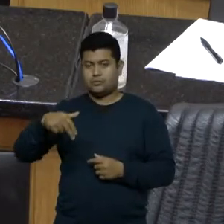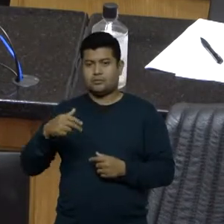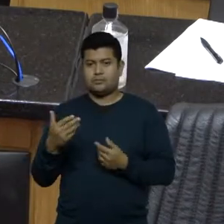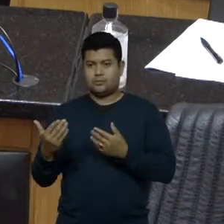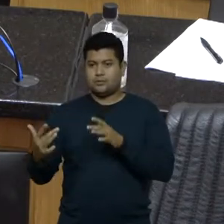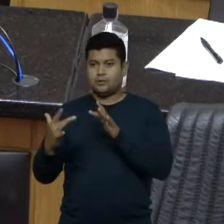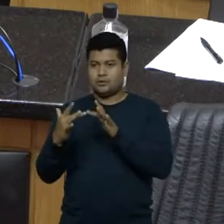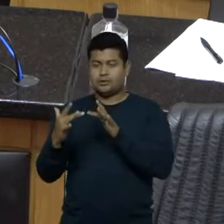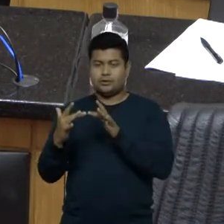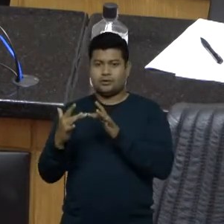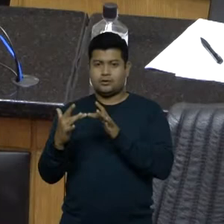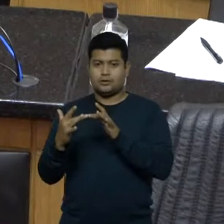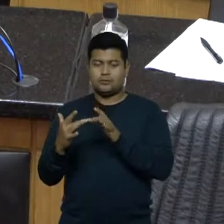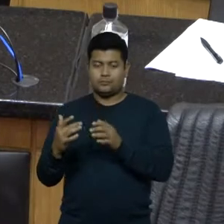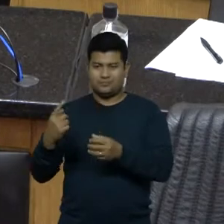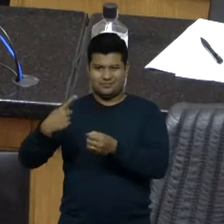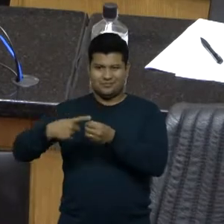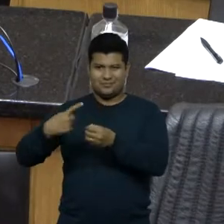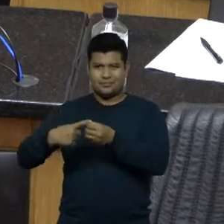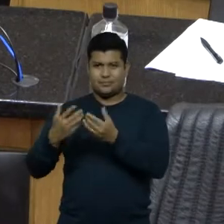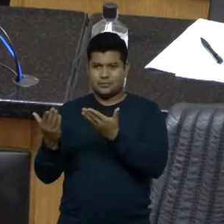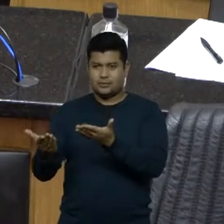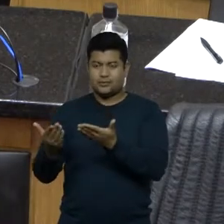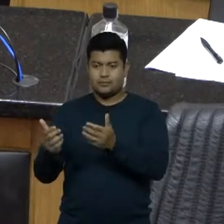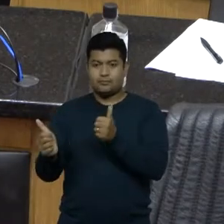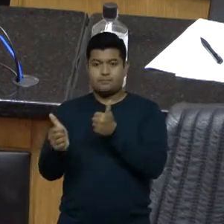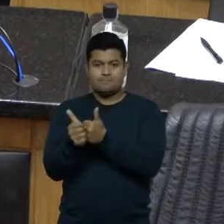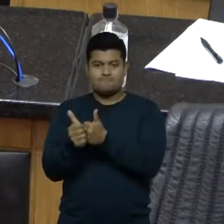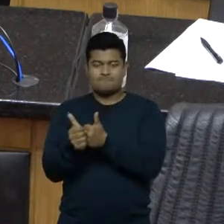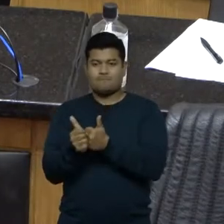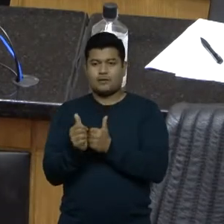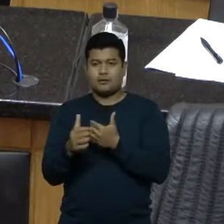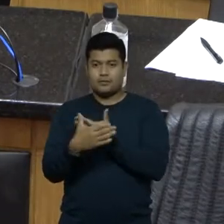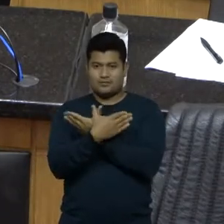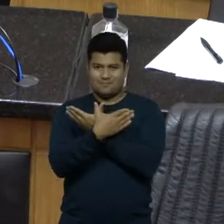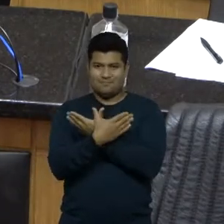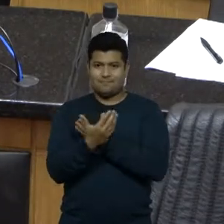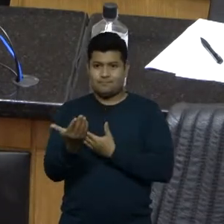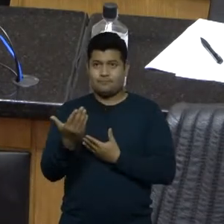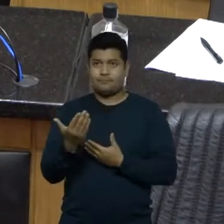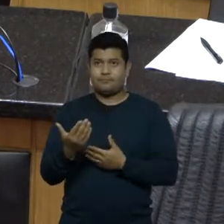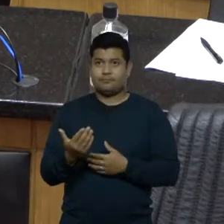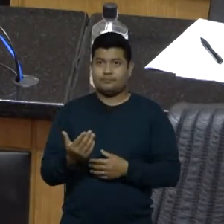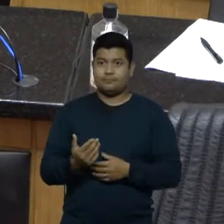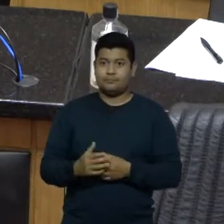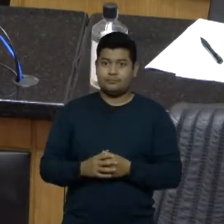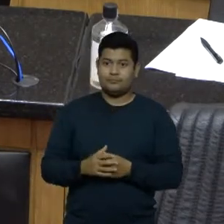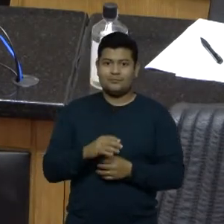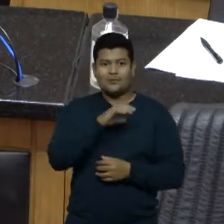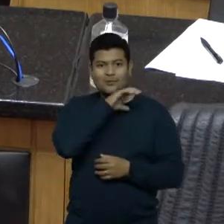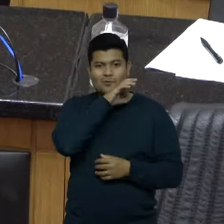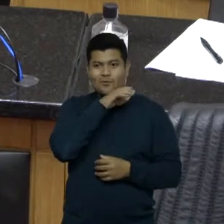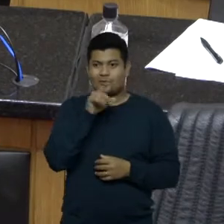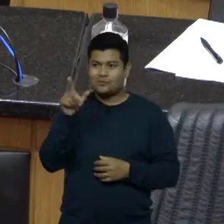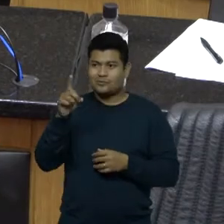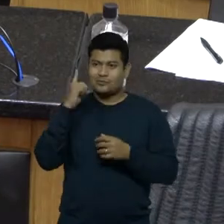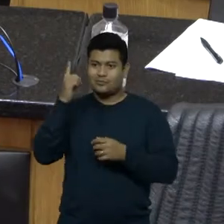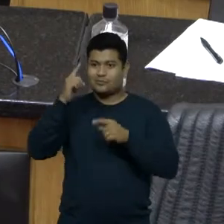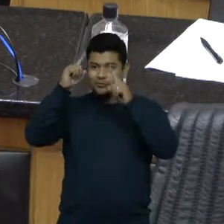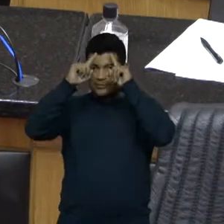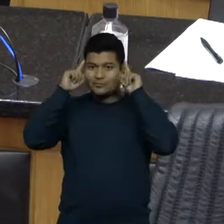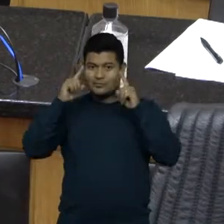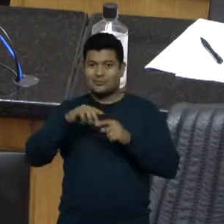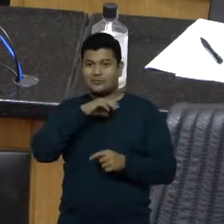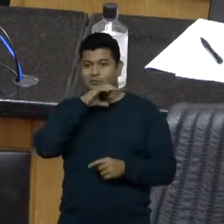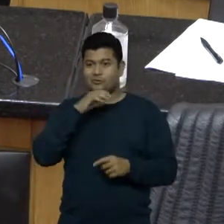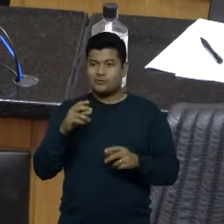Seara nos honra com sua presença hoje vossa excelência que está presidindo de Concórdia deputados Aretha A Tribuna de